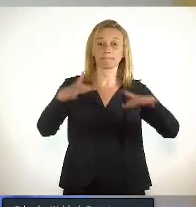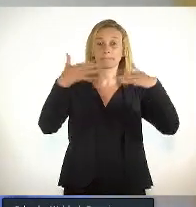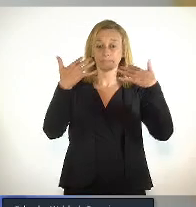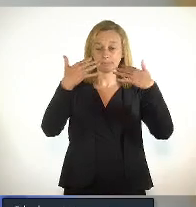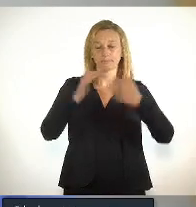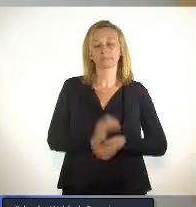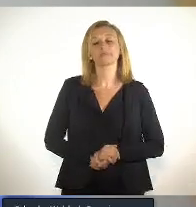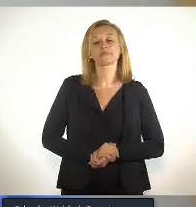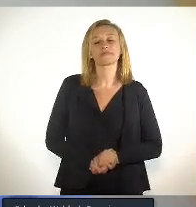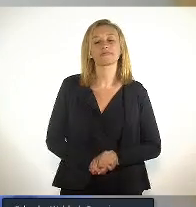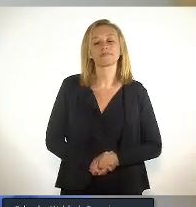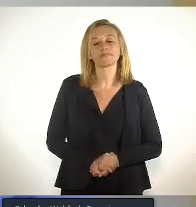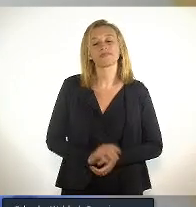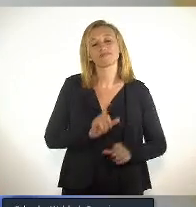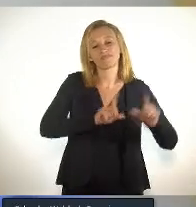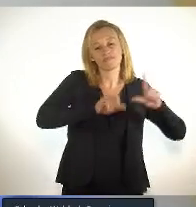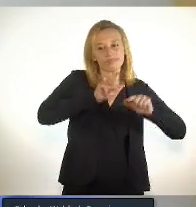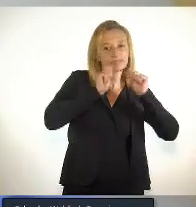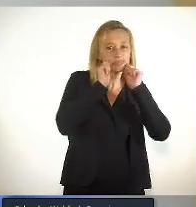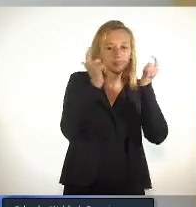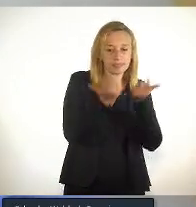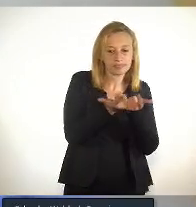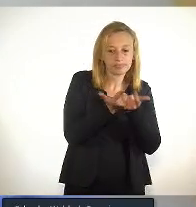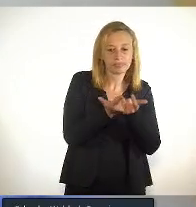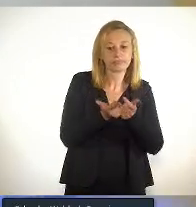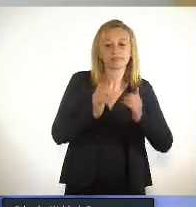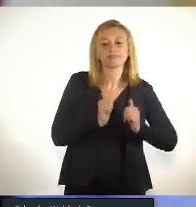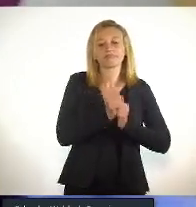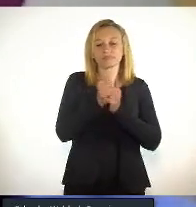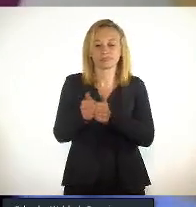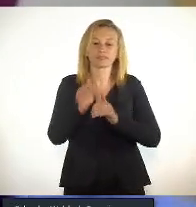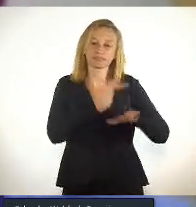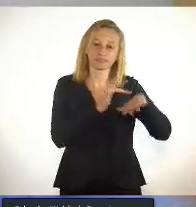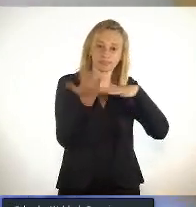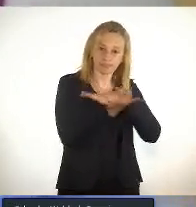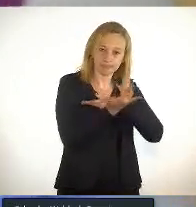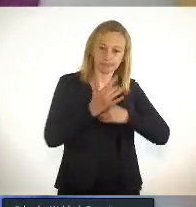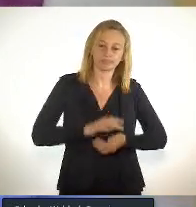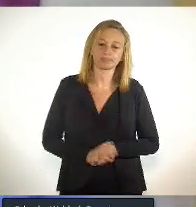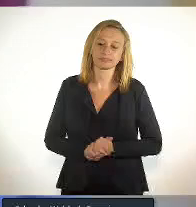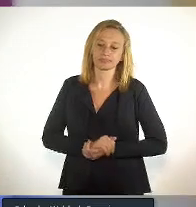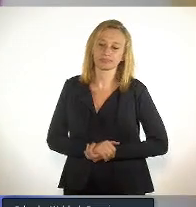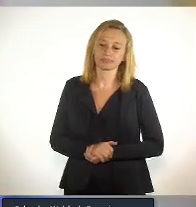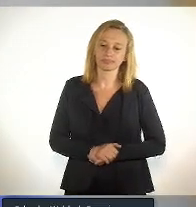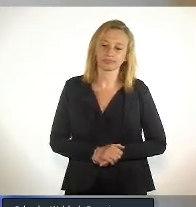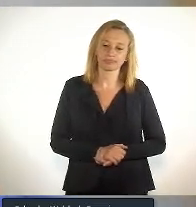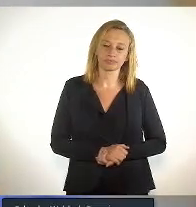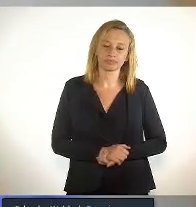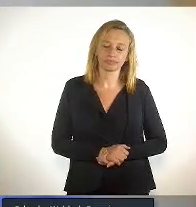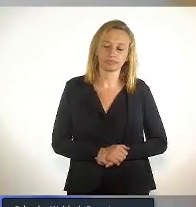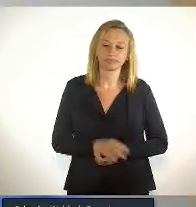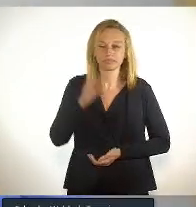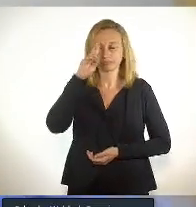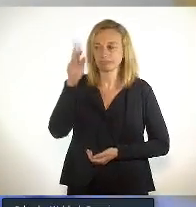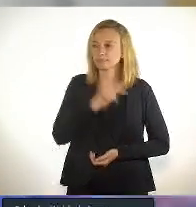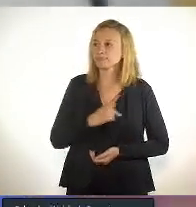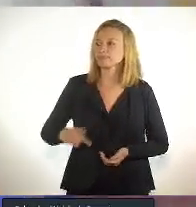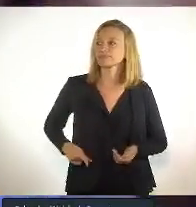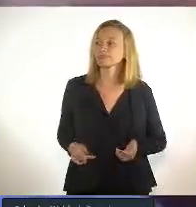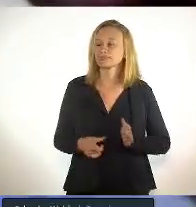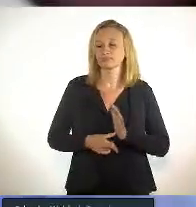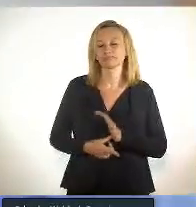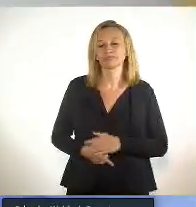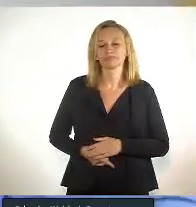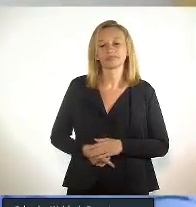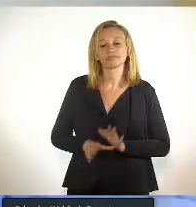assistem pela TV Alerj, nos seguem pelas... Senhor presidente, antes de mais